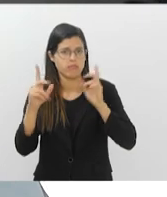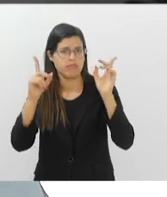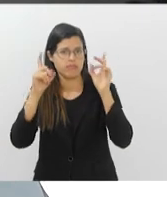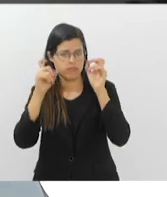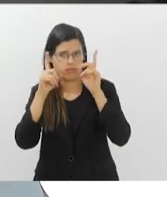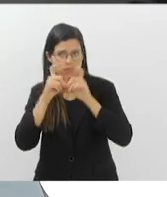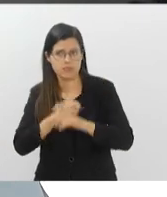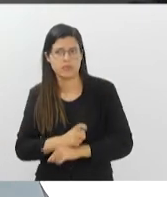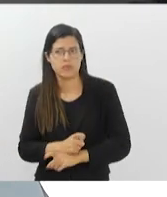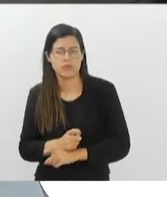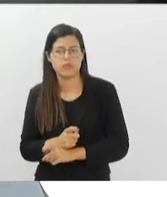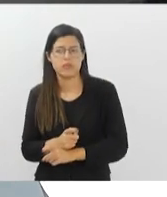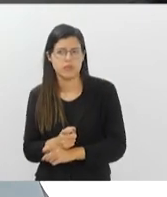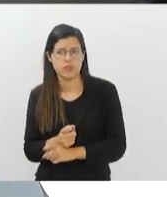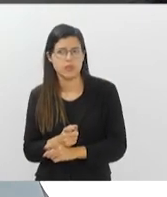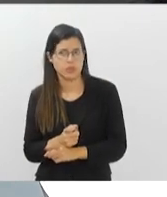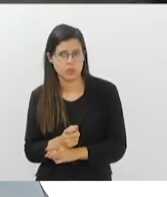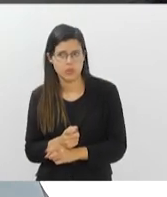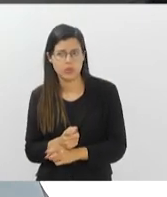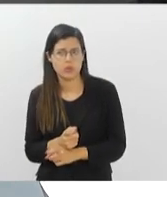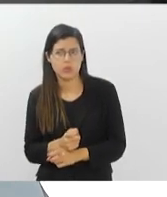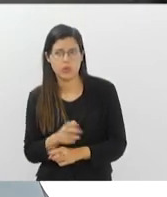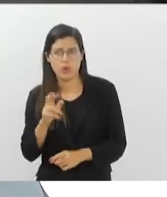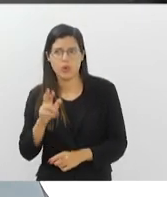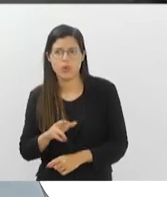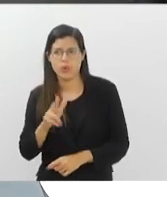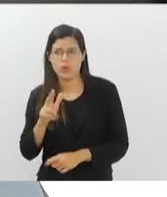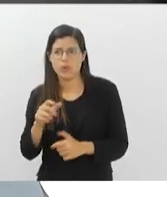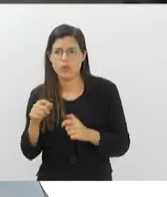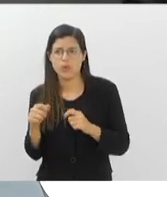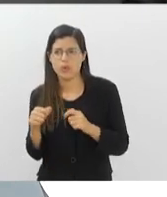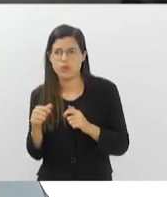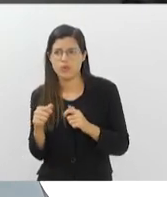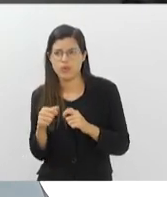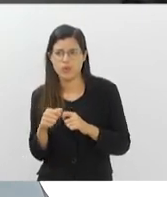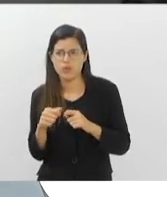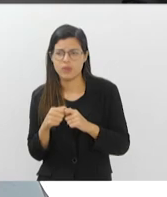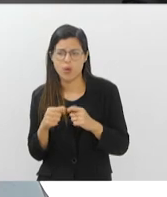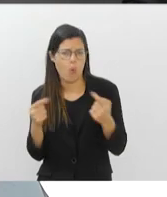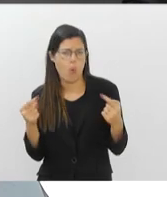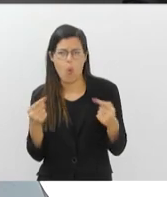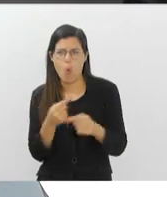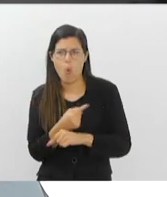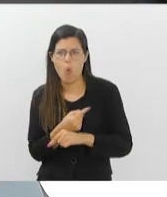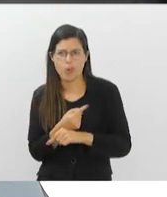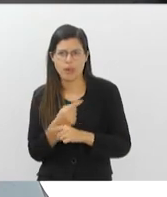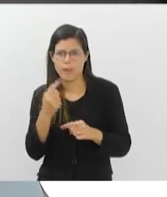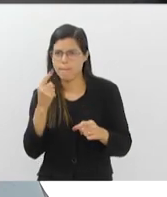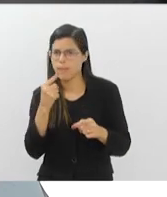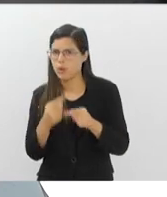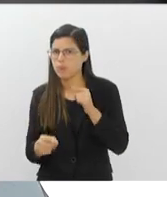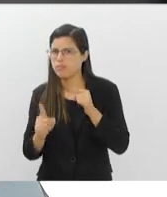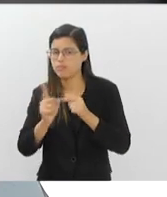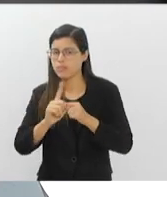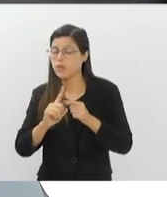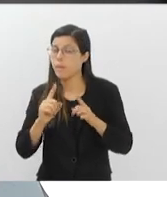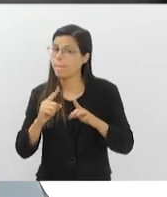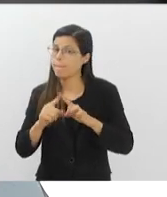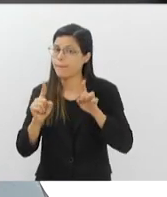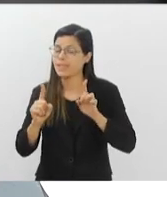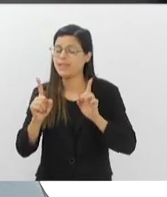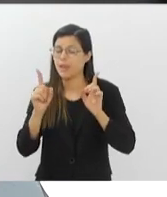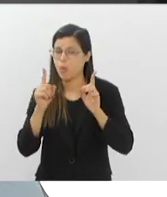difícil de abordar, deputado. Eu não estou fazendo isso que eu seja contra esta proibição, não, mas é uma